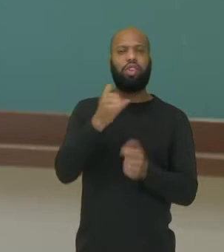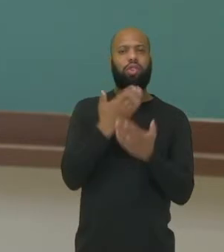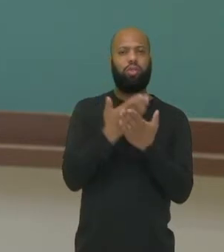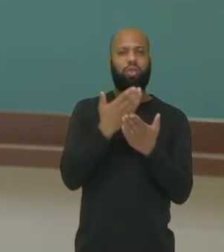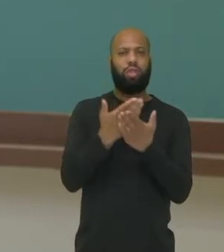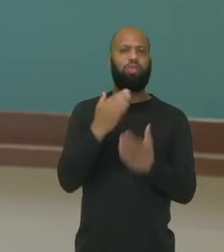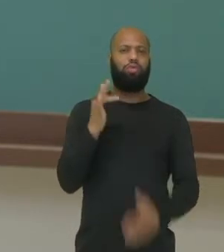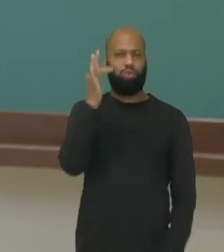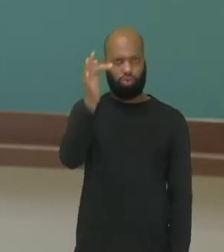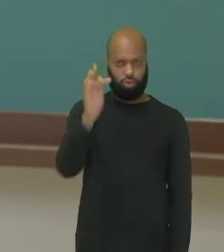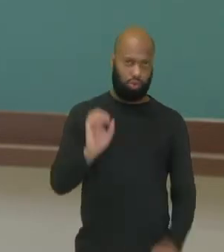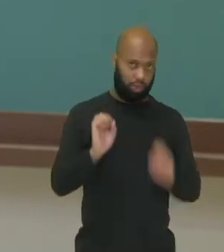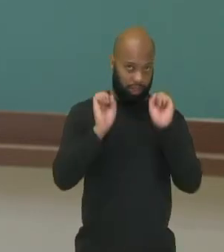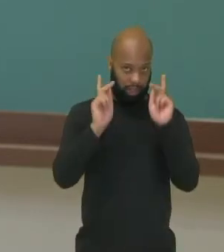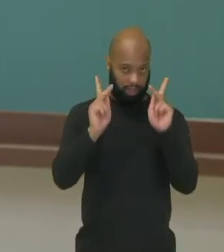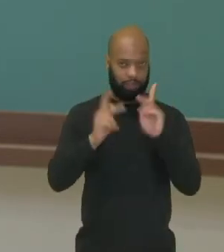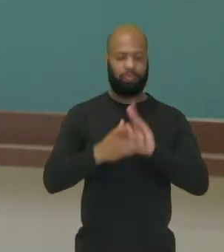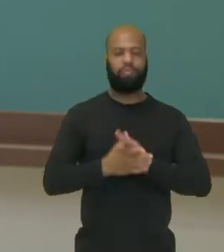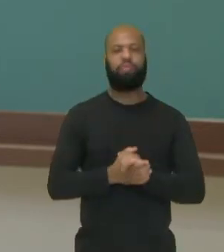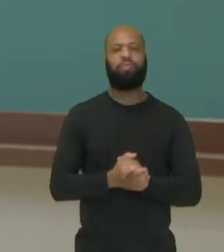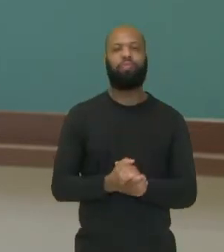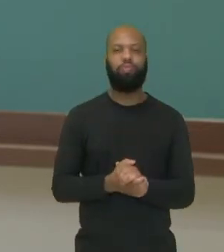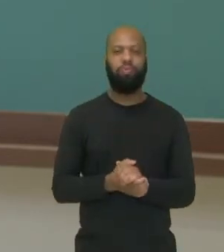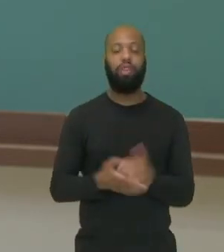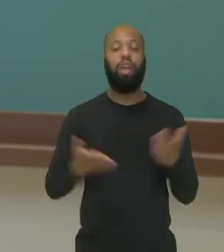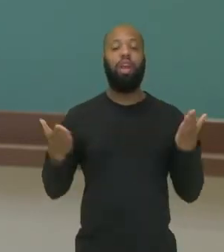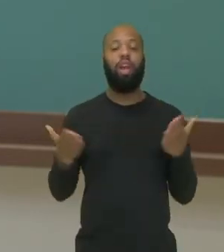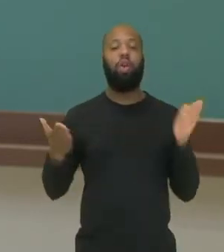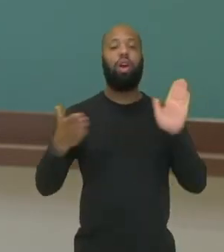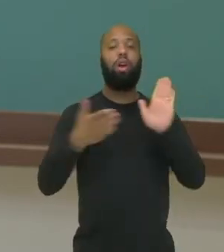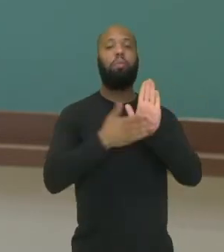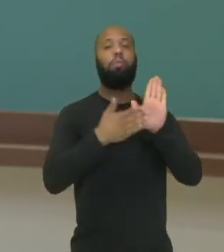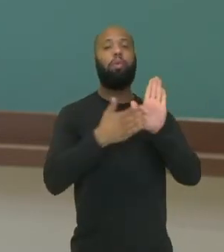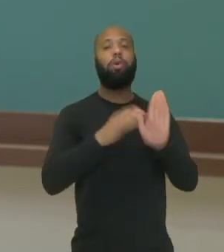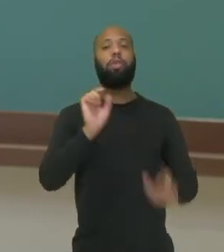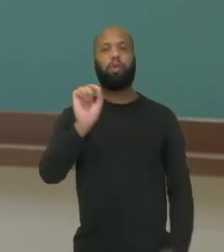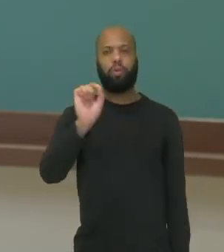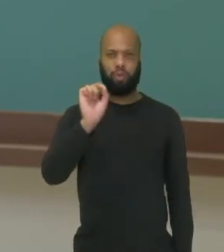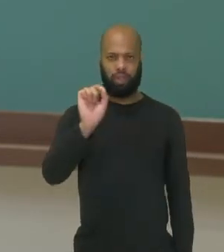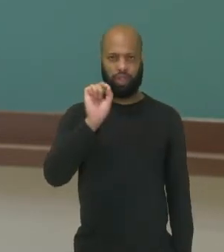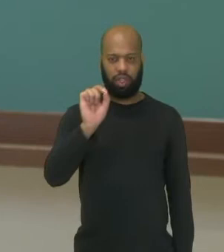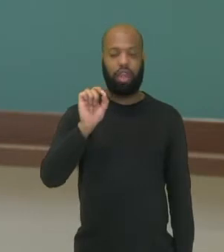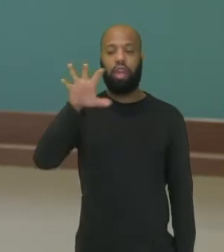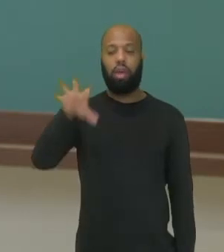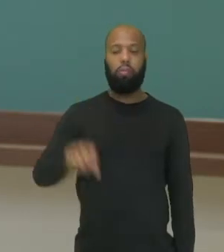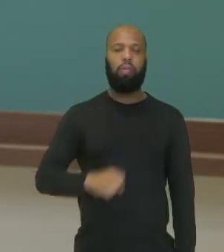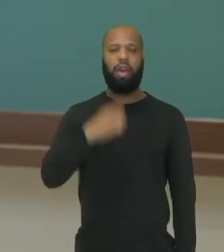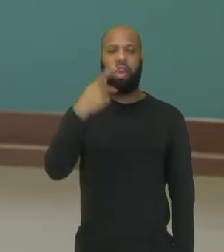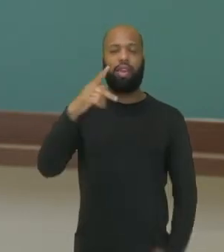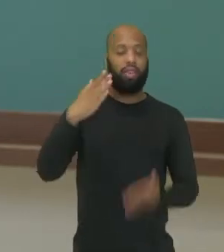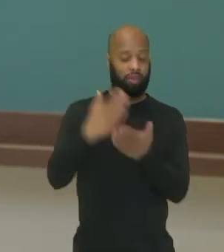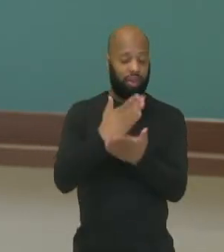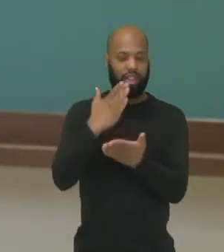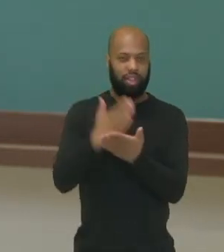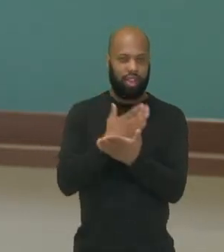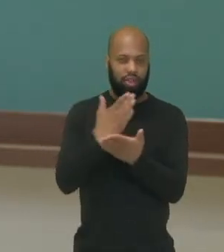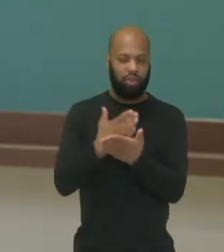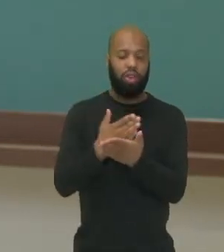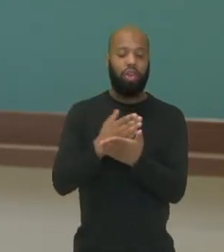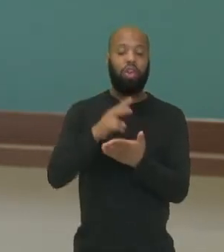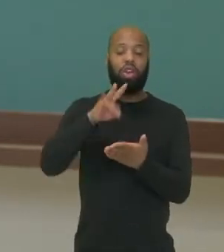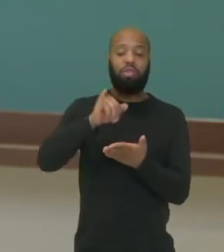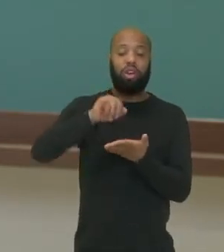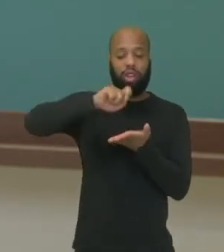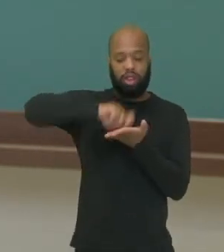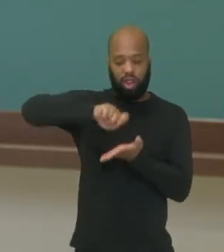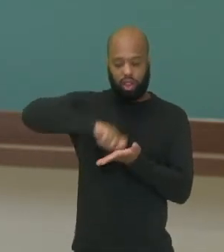daqui para frente, ok? Mas eu quero fazer uma proposta para você. Pega o teu caderno, vamos fazer algumas anotações